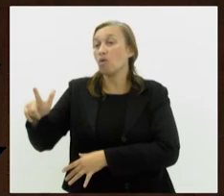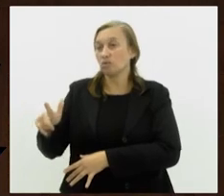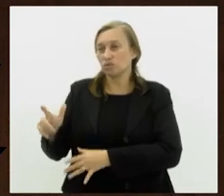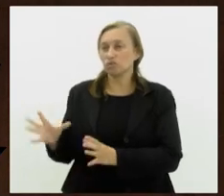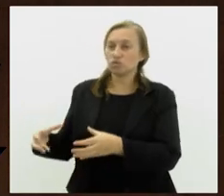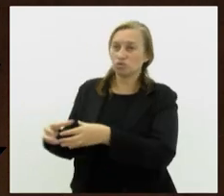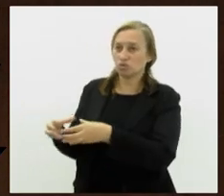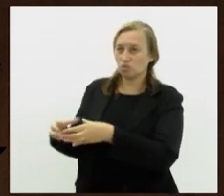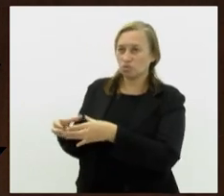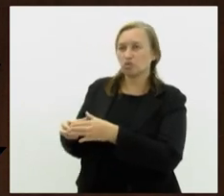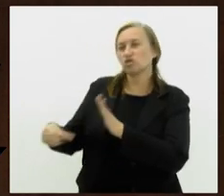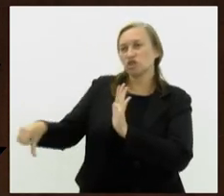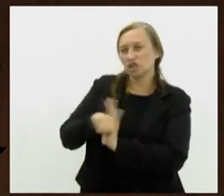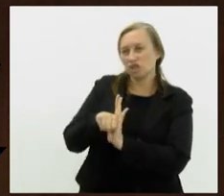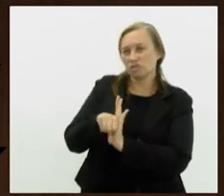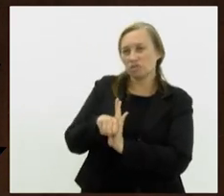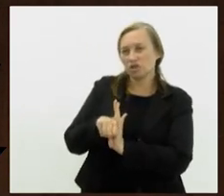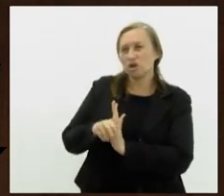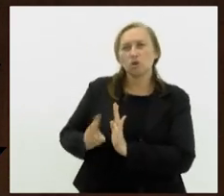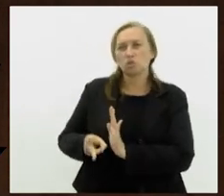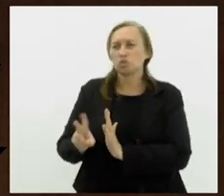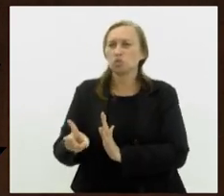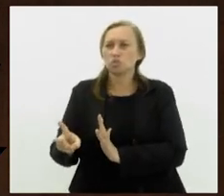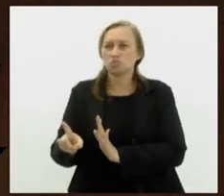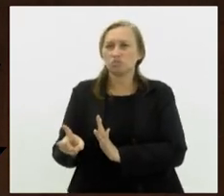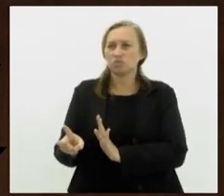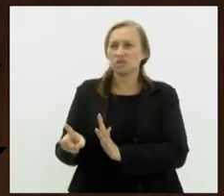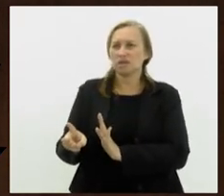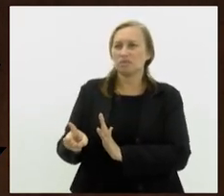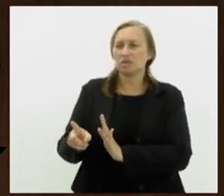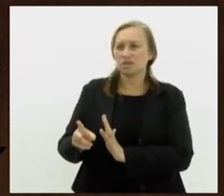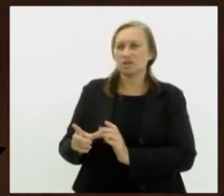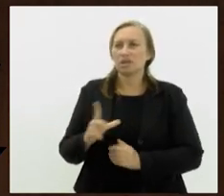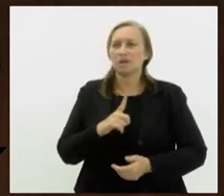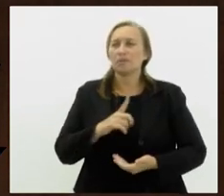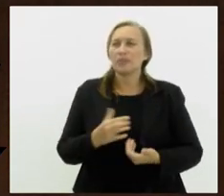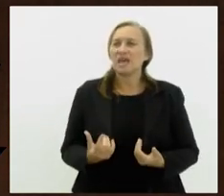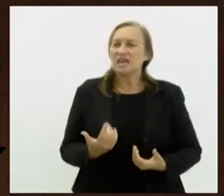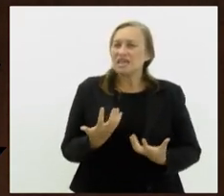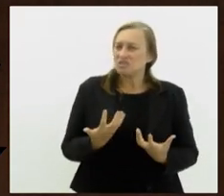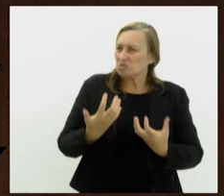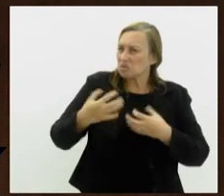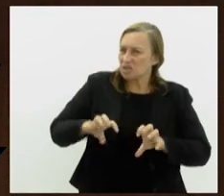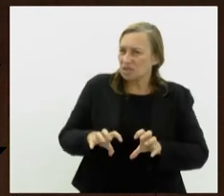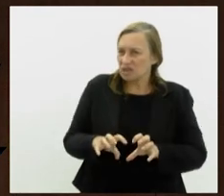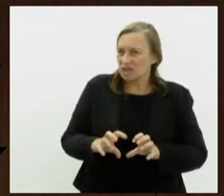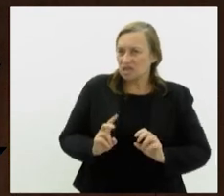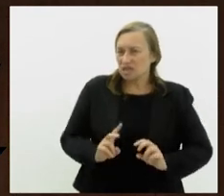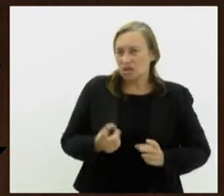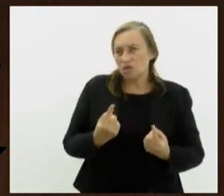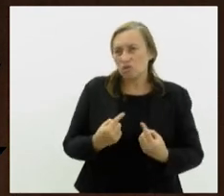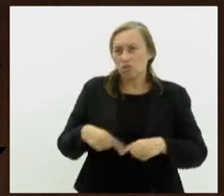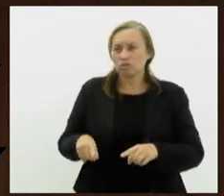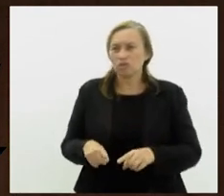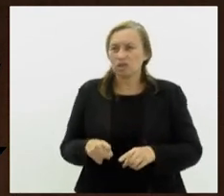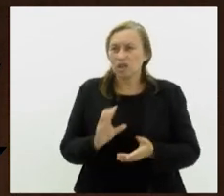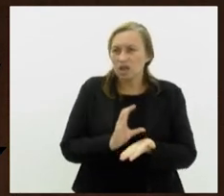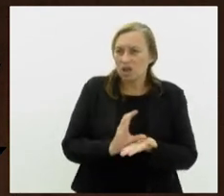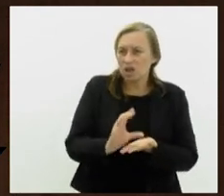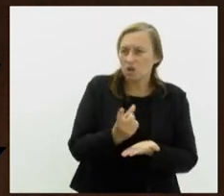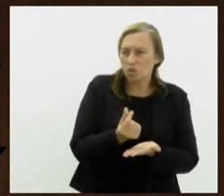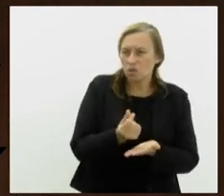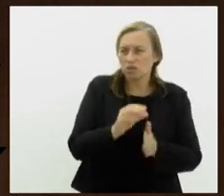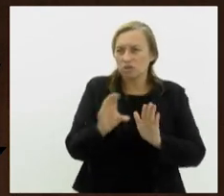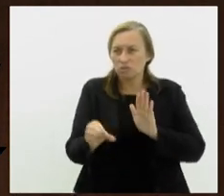ou não querer combater o banditismo. Se eu não quisesse combater o banditismo, eu não estaria botando recursos das minhas